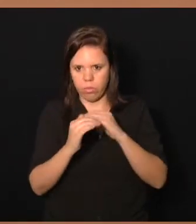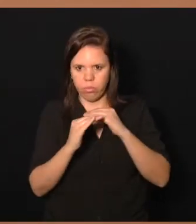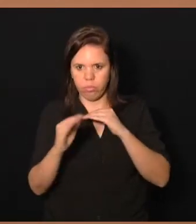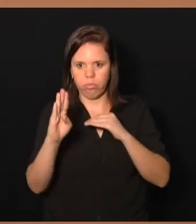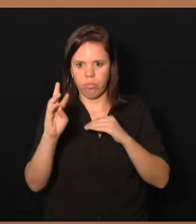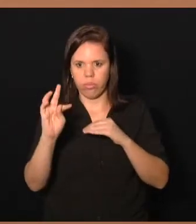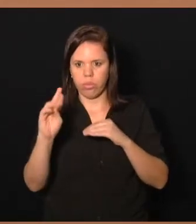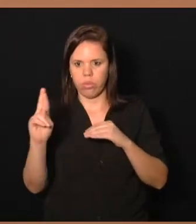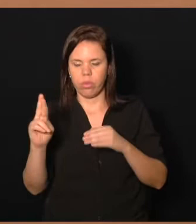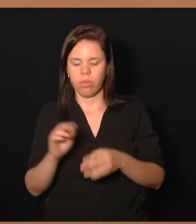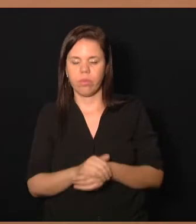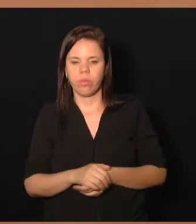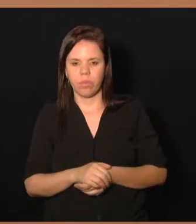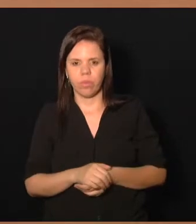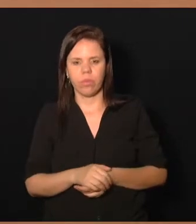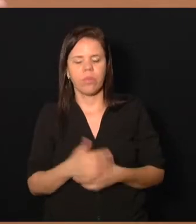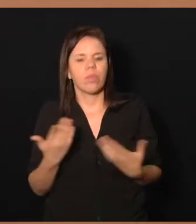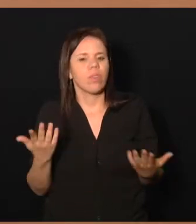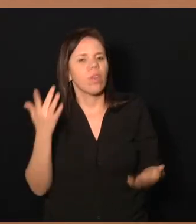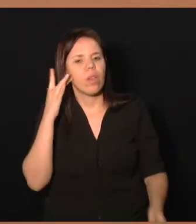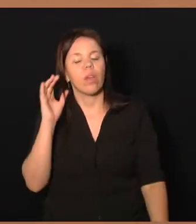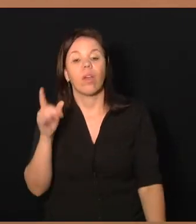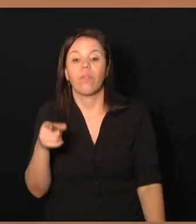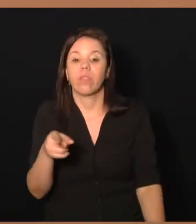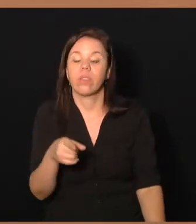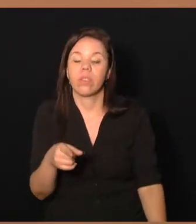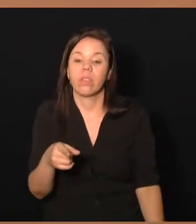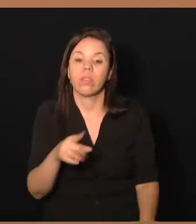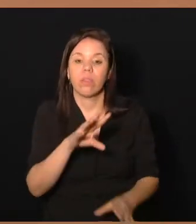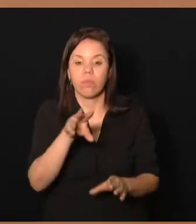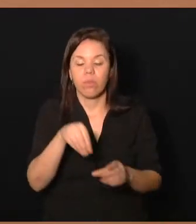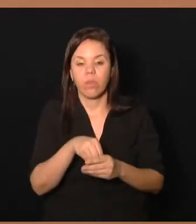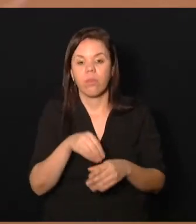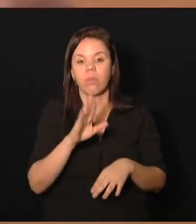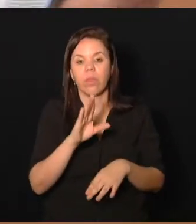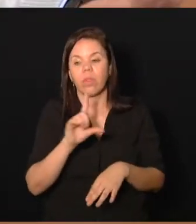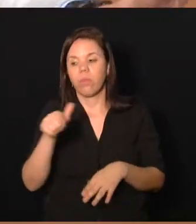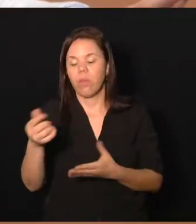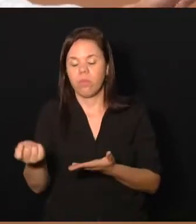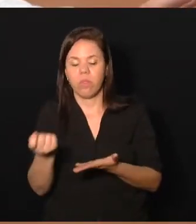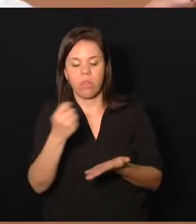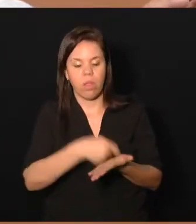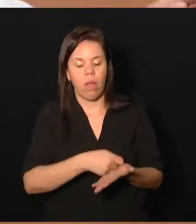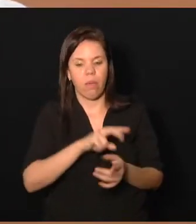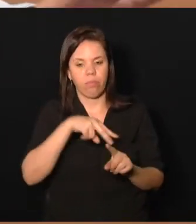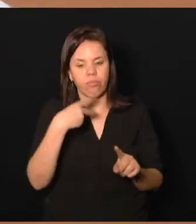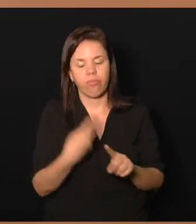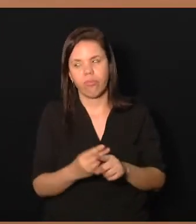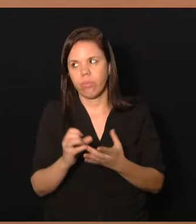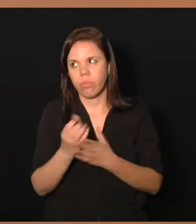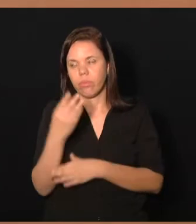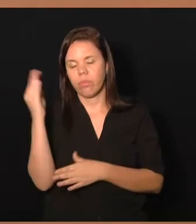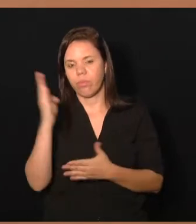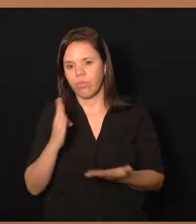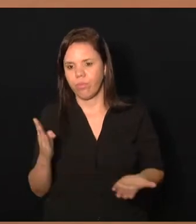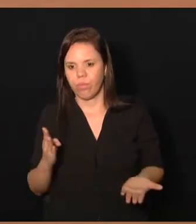um só, acontece aqueles conchavos, você põe mais e depois você me dá tanto. Isso aí acontecia no Brasil, E agora